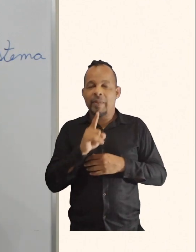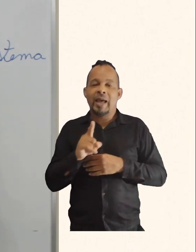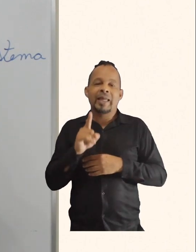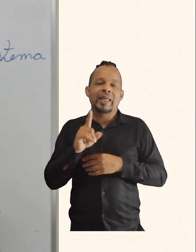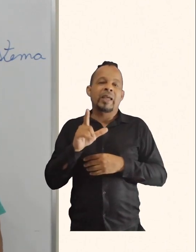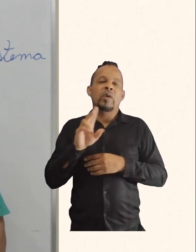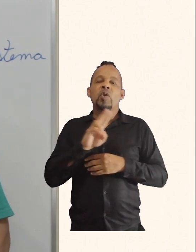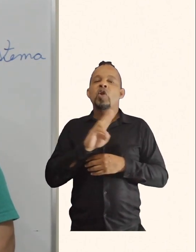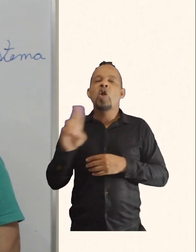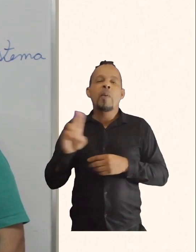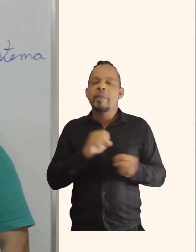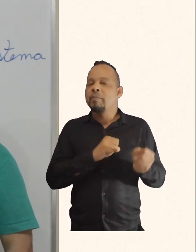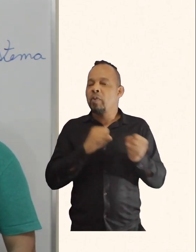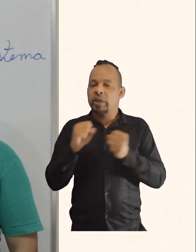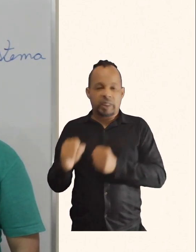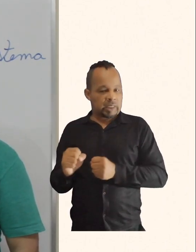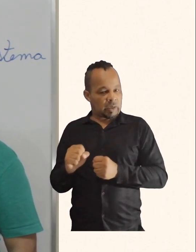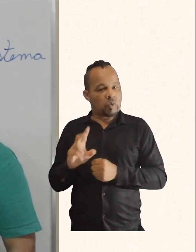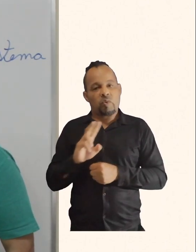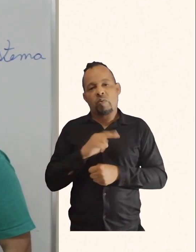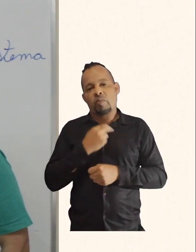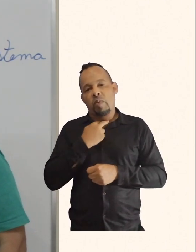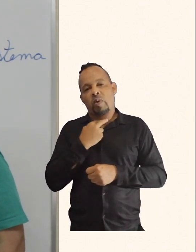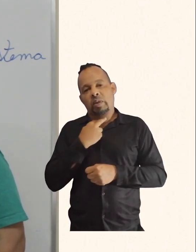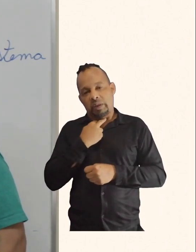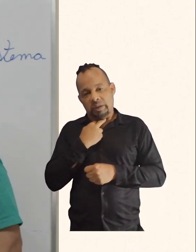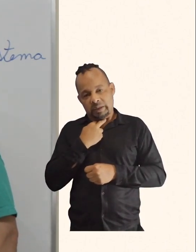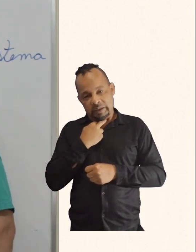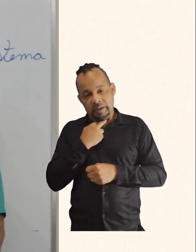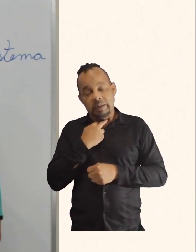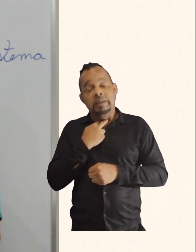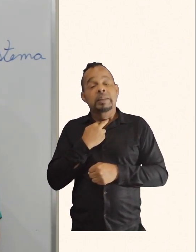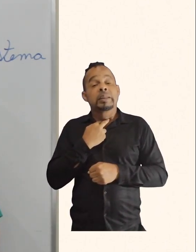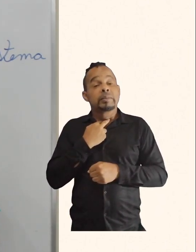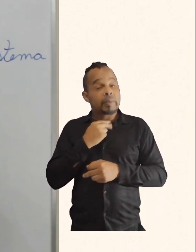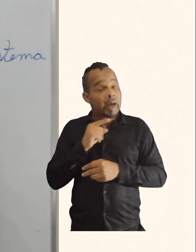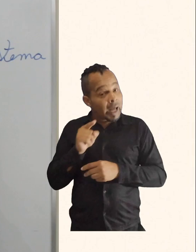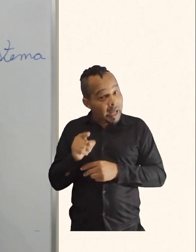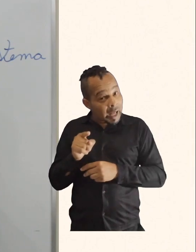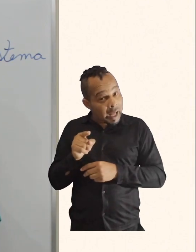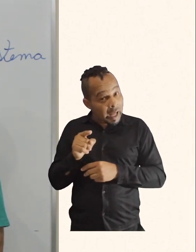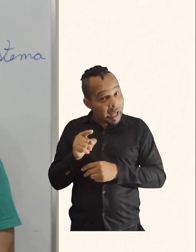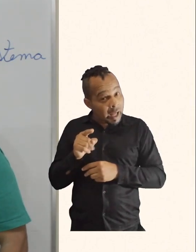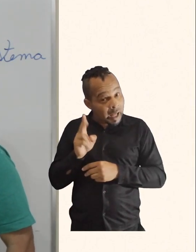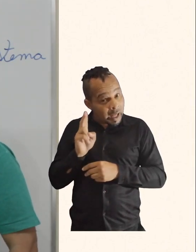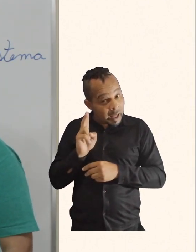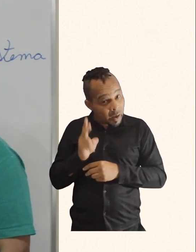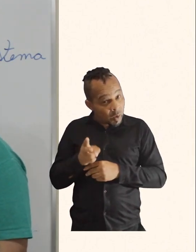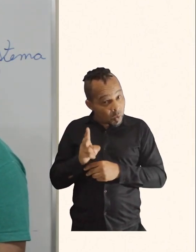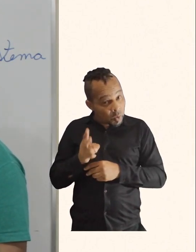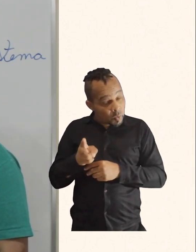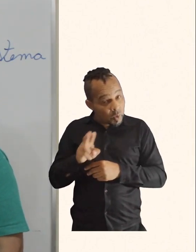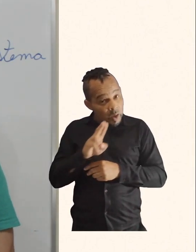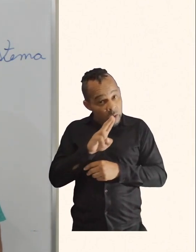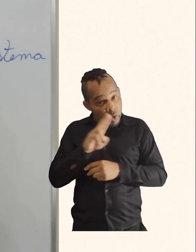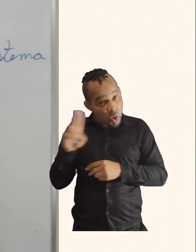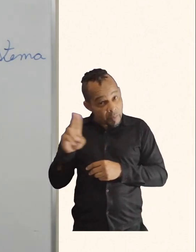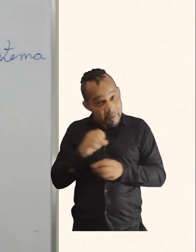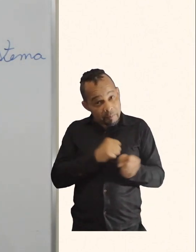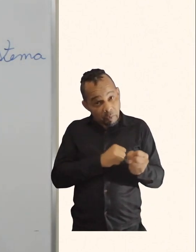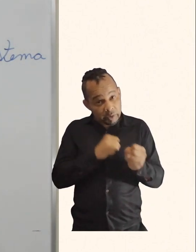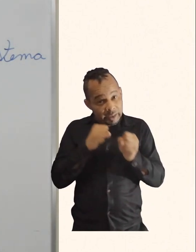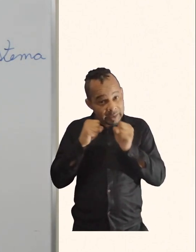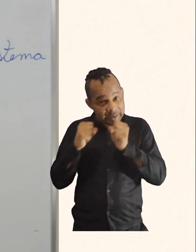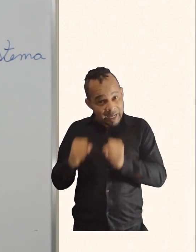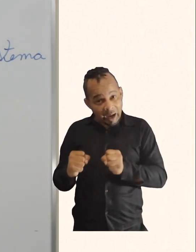ser chamada de energia potencial. Para que possa ganhar esse título de